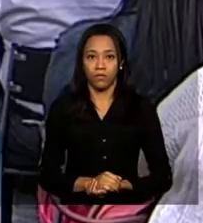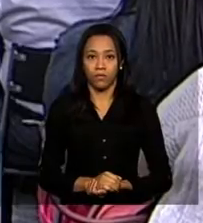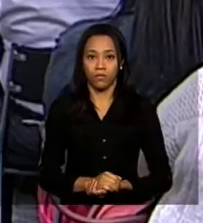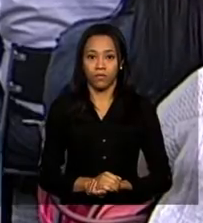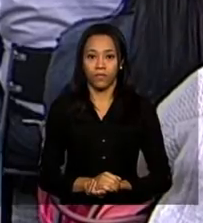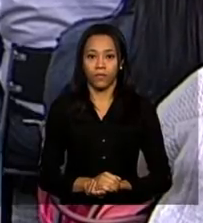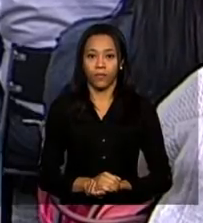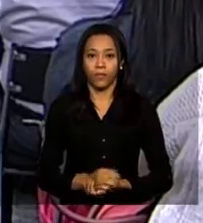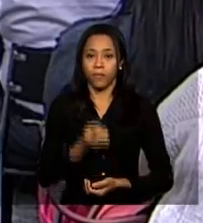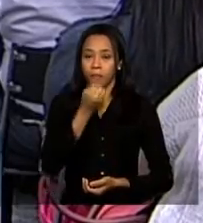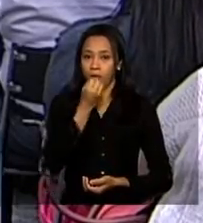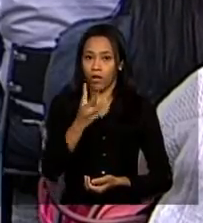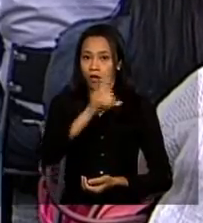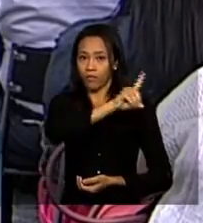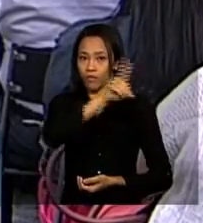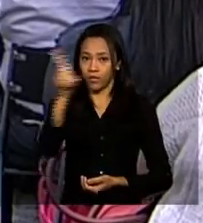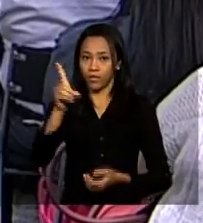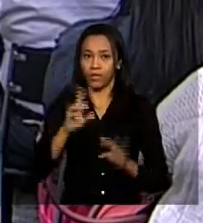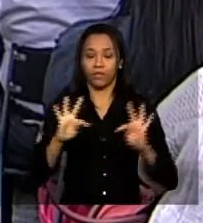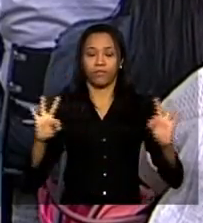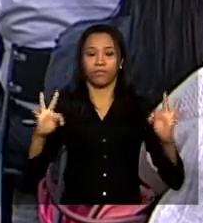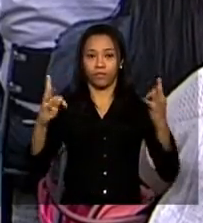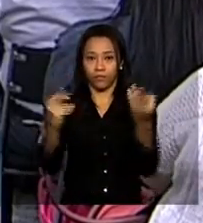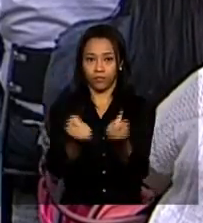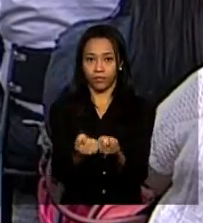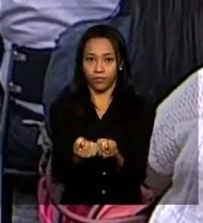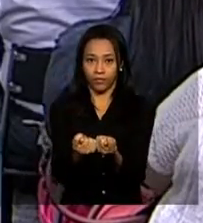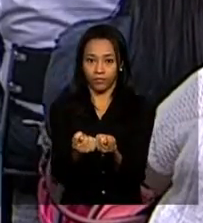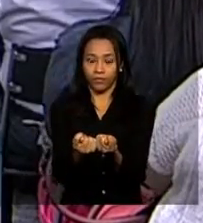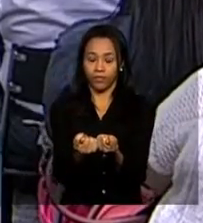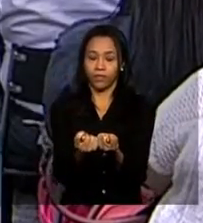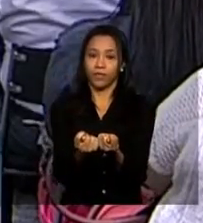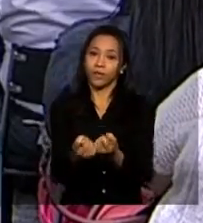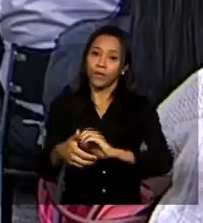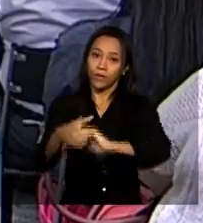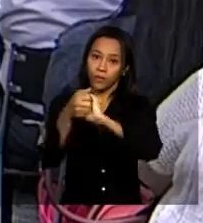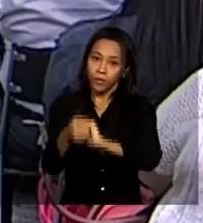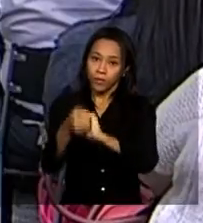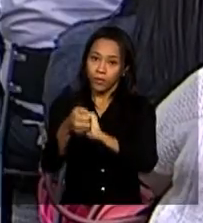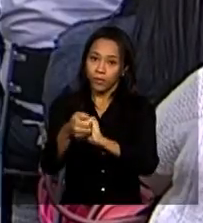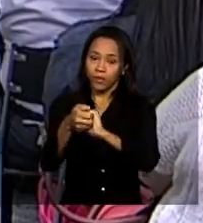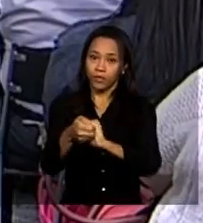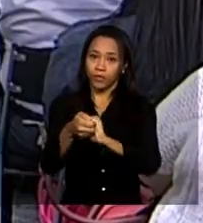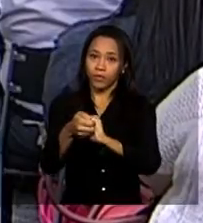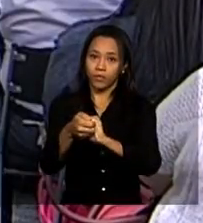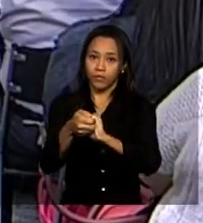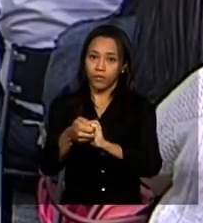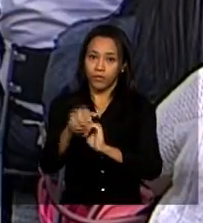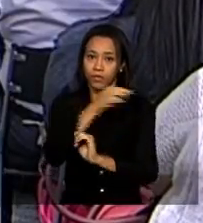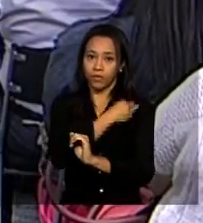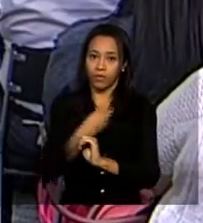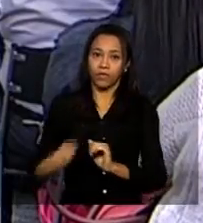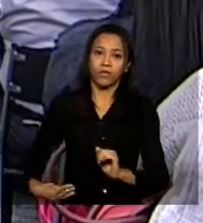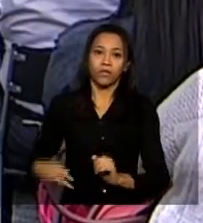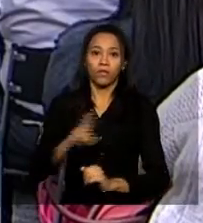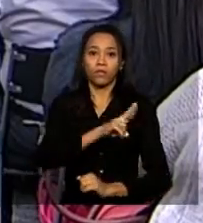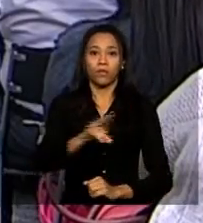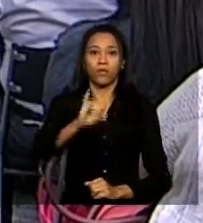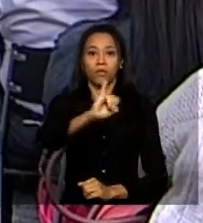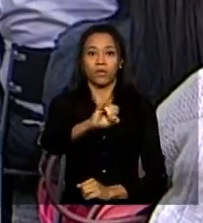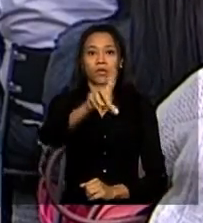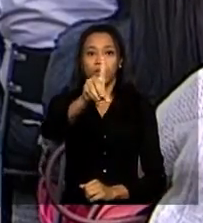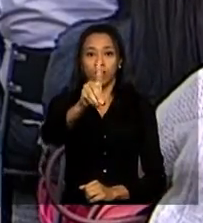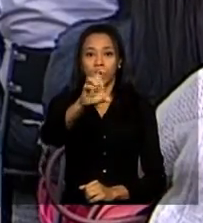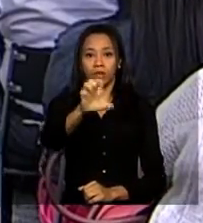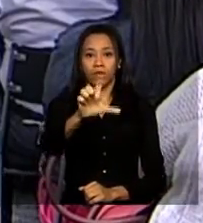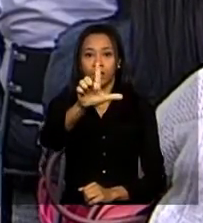Bom dia a todas e todos. Cumprimento a ministra Edeli Salvatti, da Secretaria